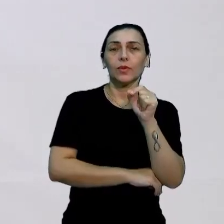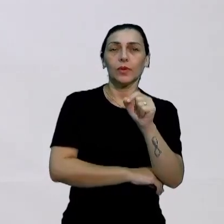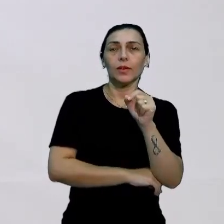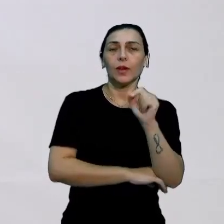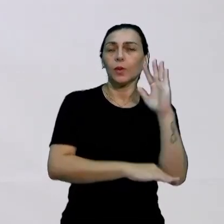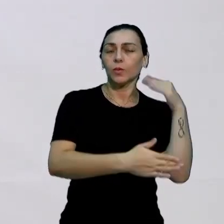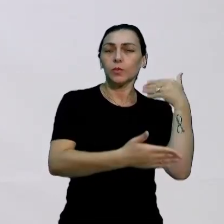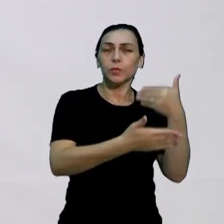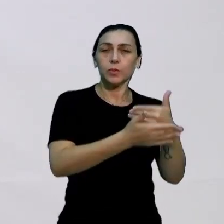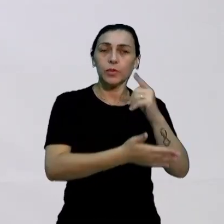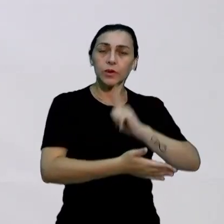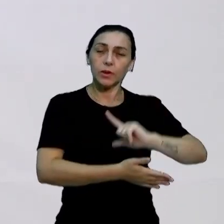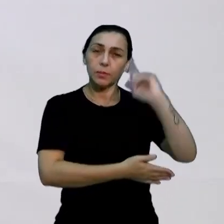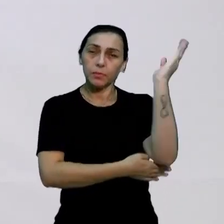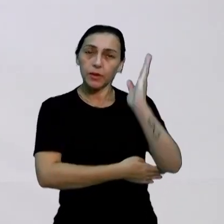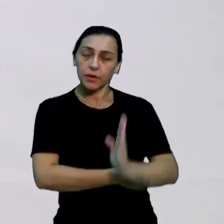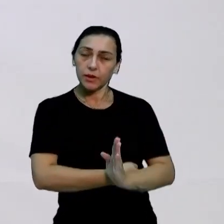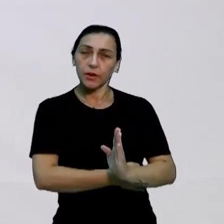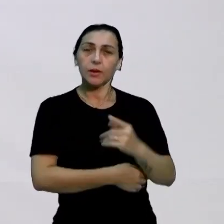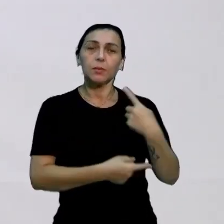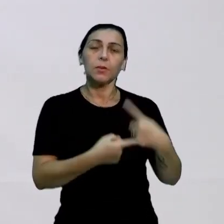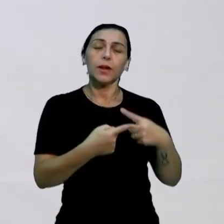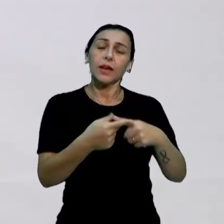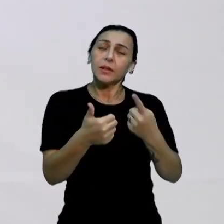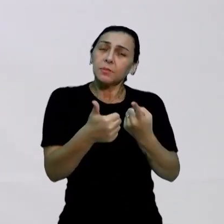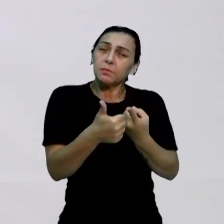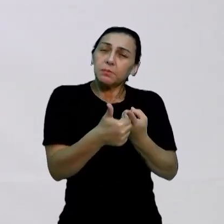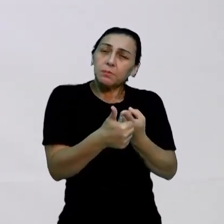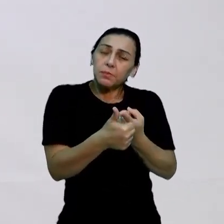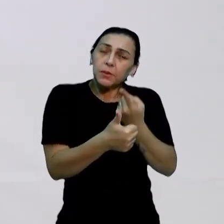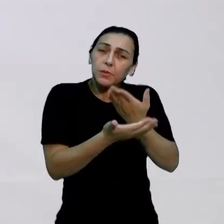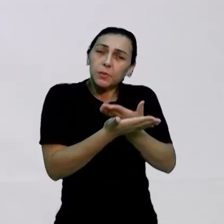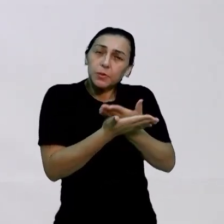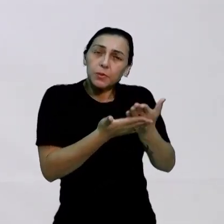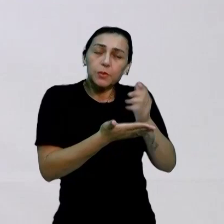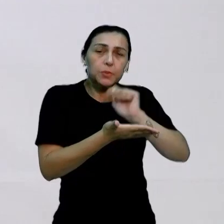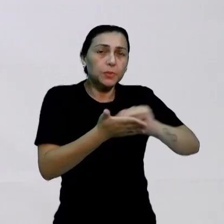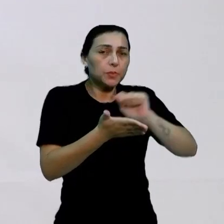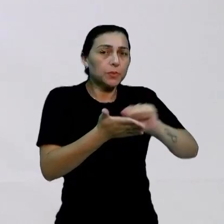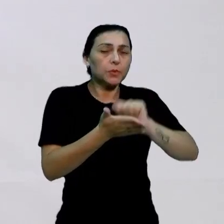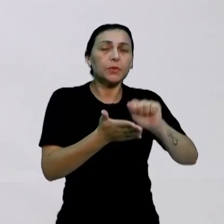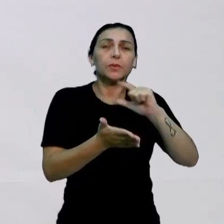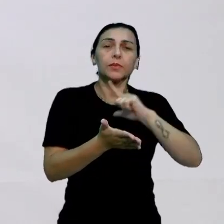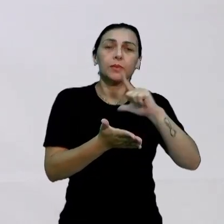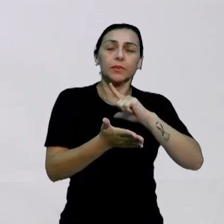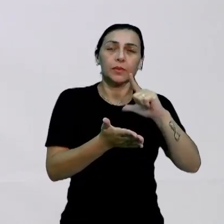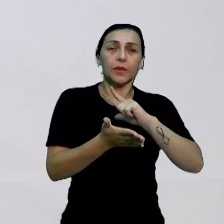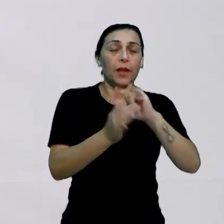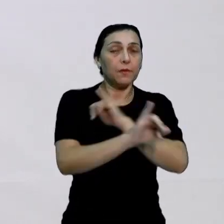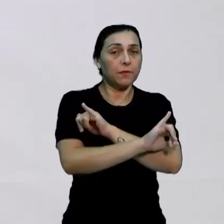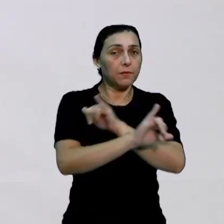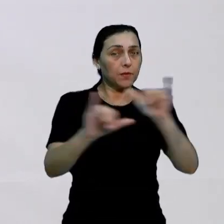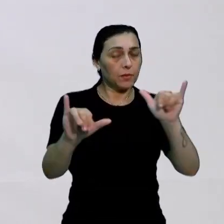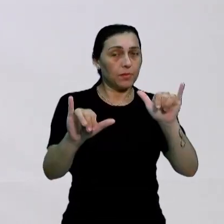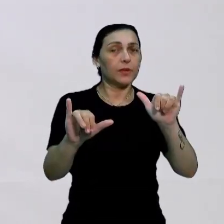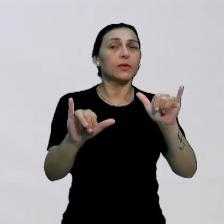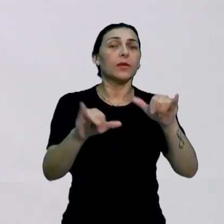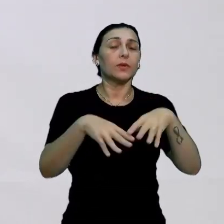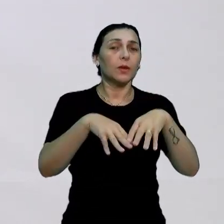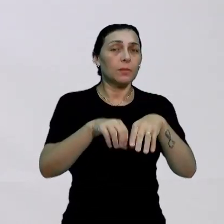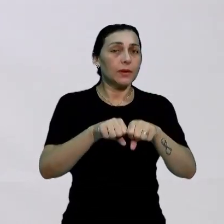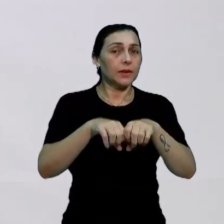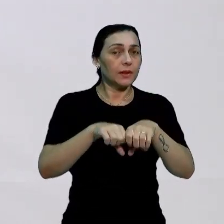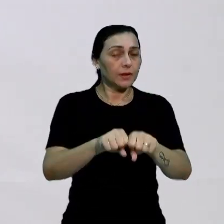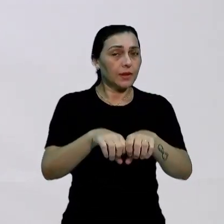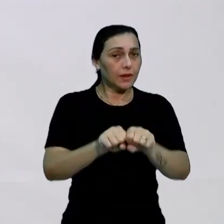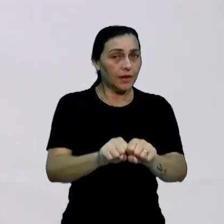resquícios de uma literatura brasileira, até porque as primeiras escritas que nós temos são informações sobre a terra ou de